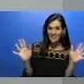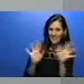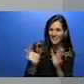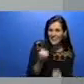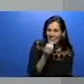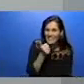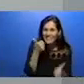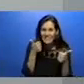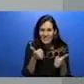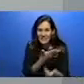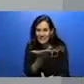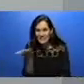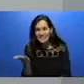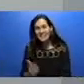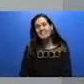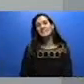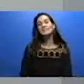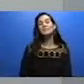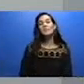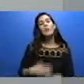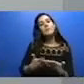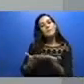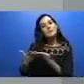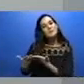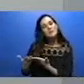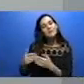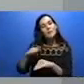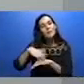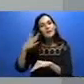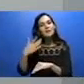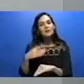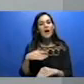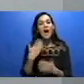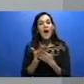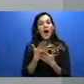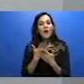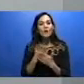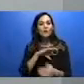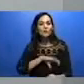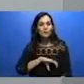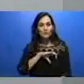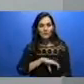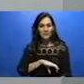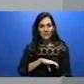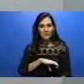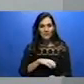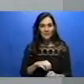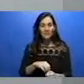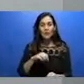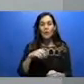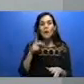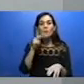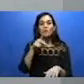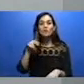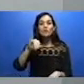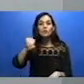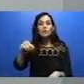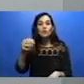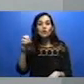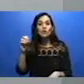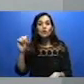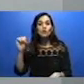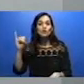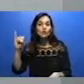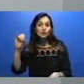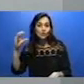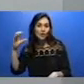Olá, tudo bem com vocês? Sejam bem-vindos a mais uma aula de língua portuguesa. Comigo, a professora Joyce, e hoje nós